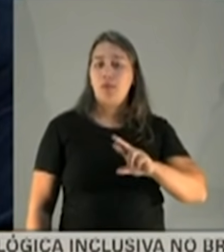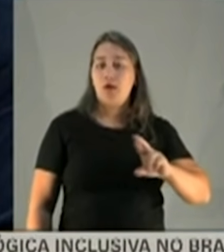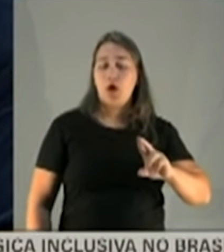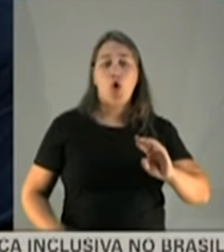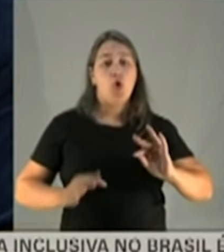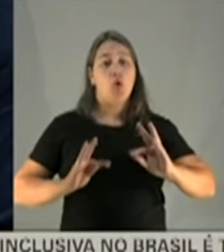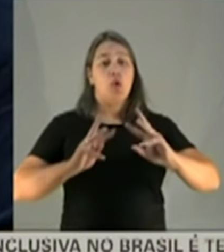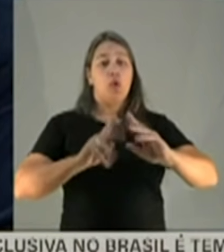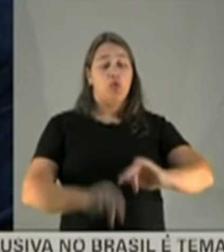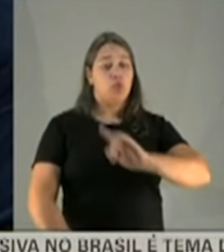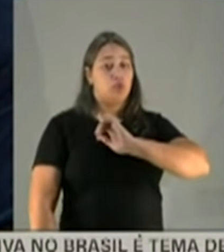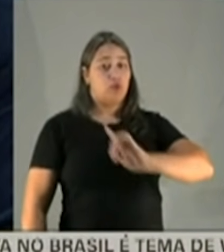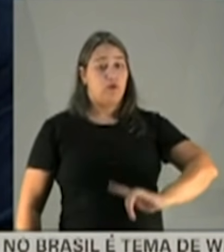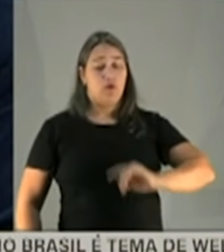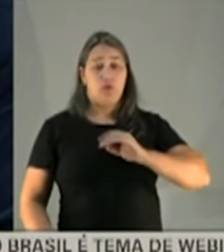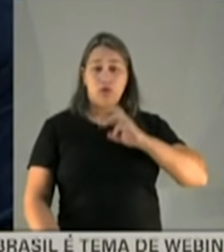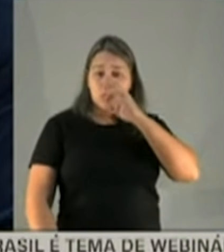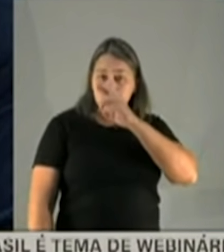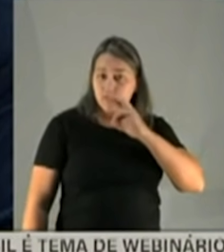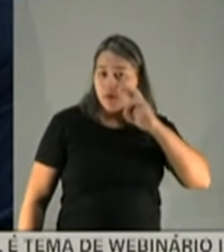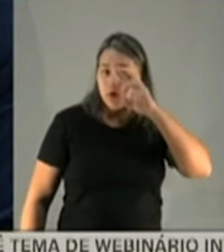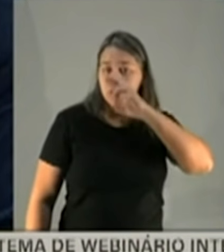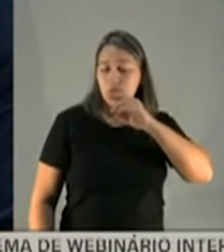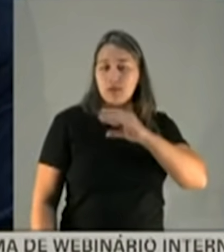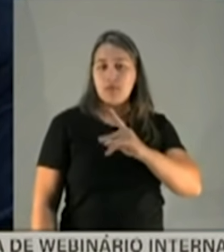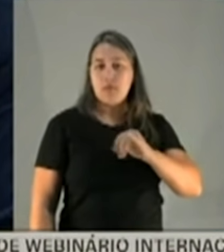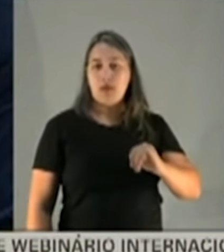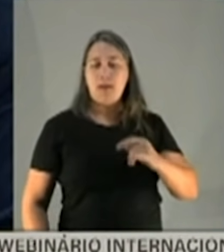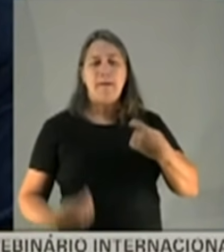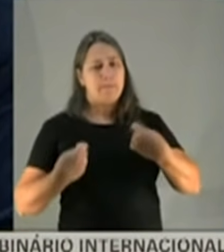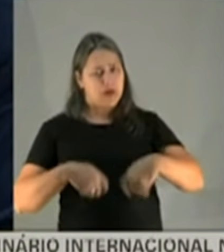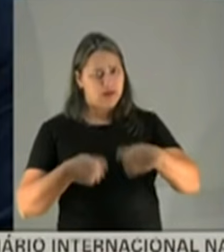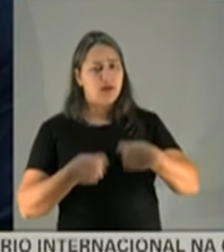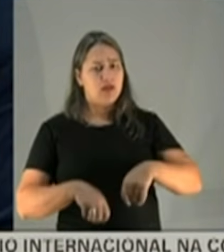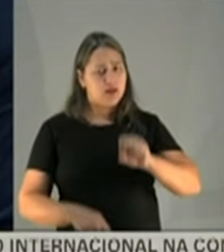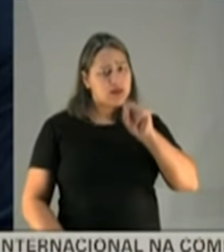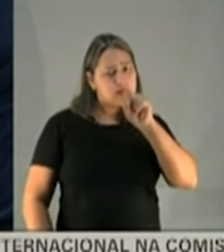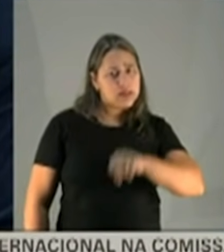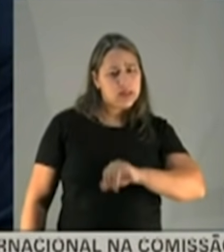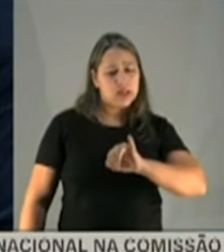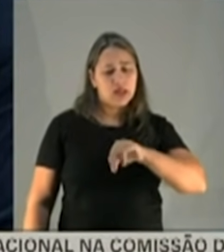todos os governadores investigados pela CPI mereciam ser indiciados.